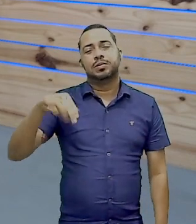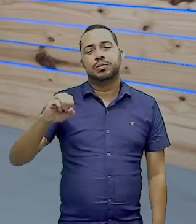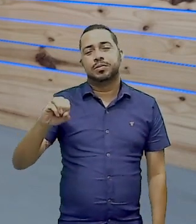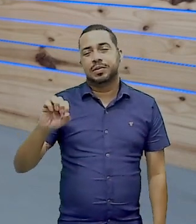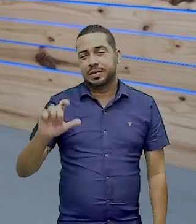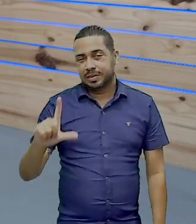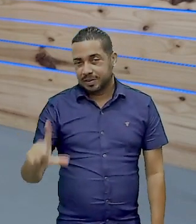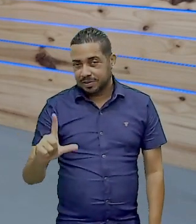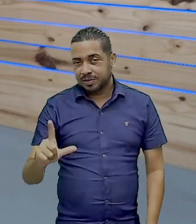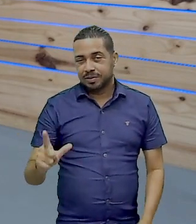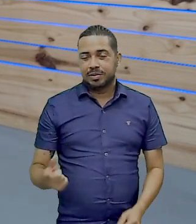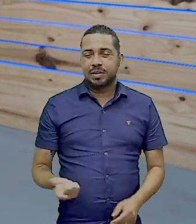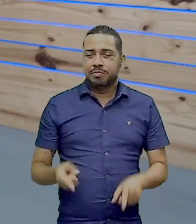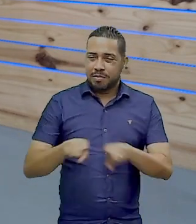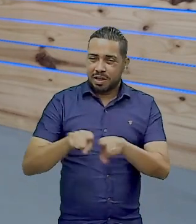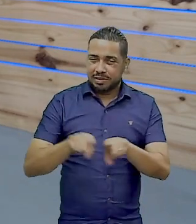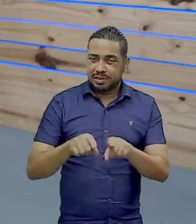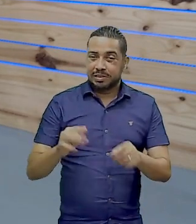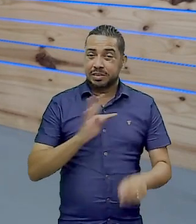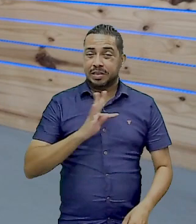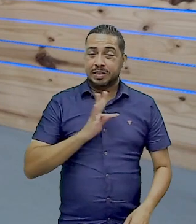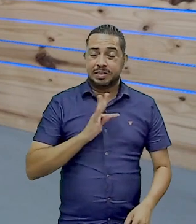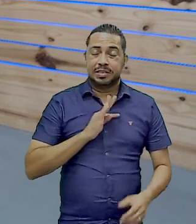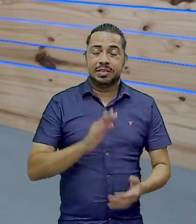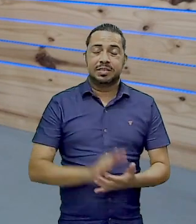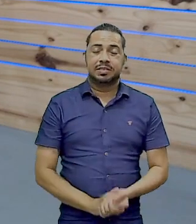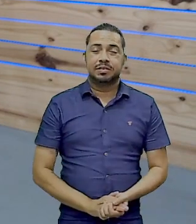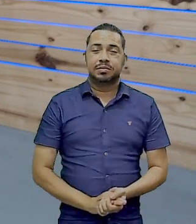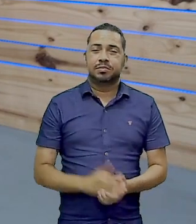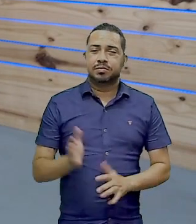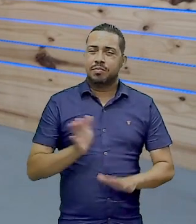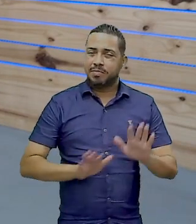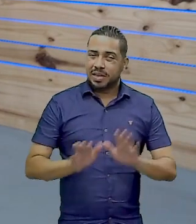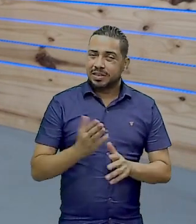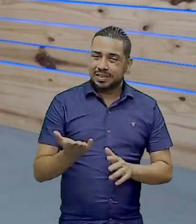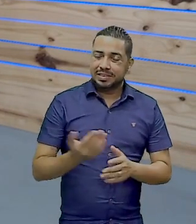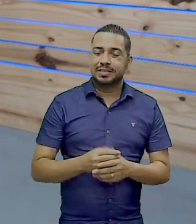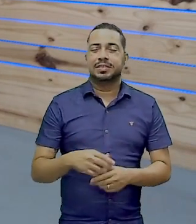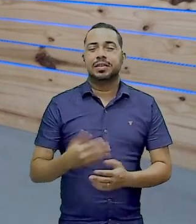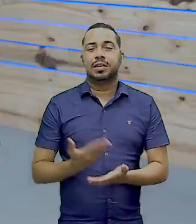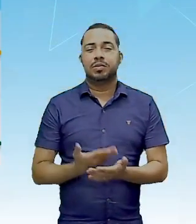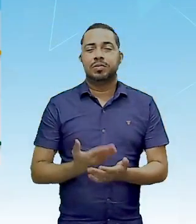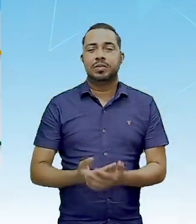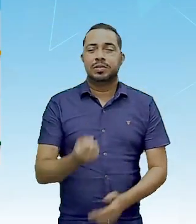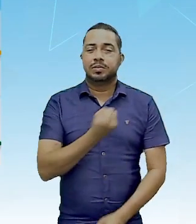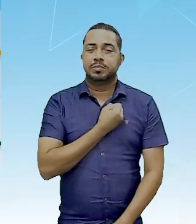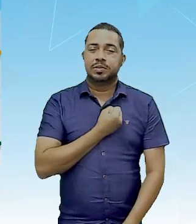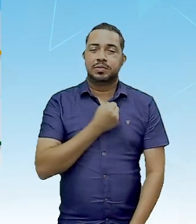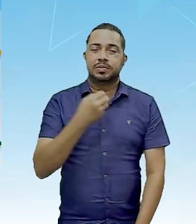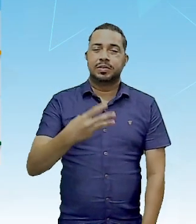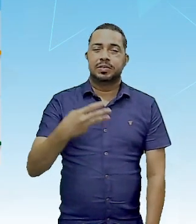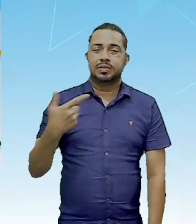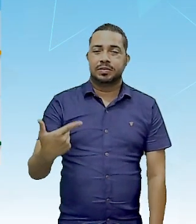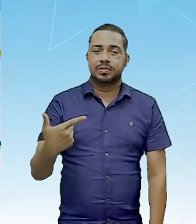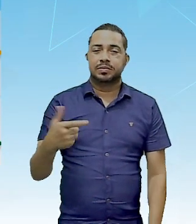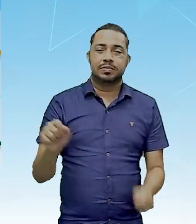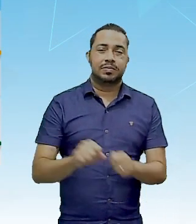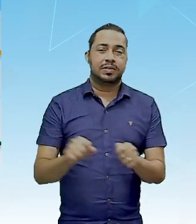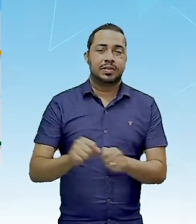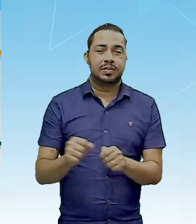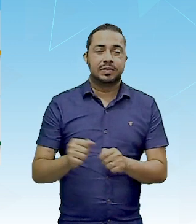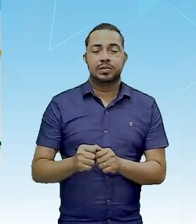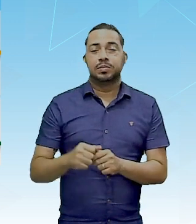parceiraço da nossa técnica aí. Bom, se prepara aí então que a gente vai para a aula de número 32, vamos falar sobre